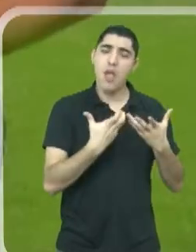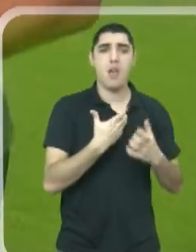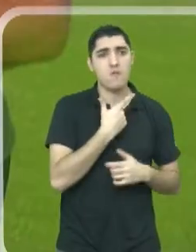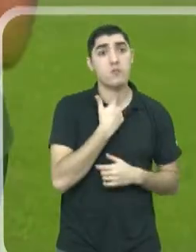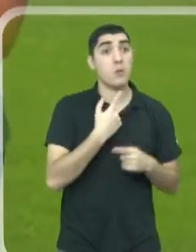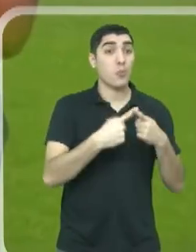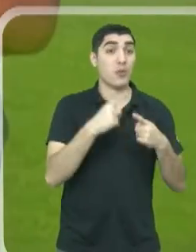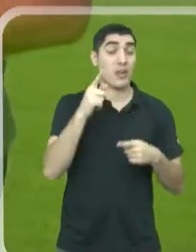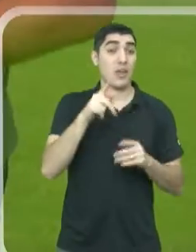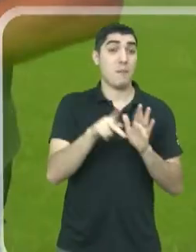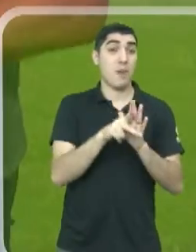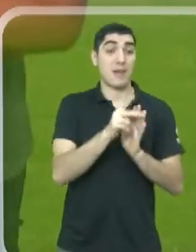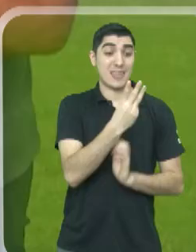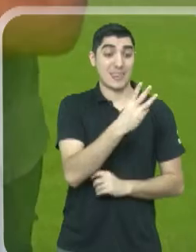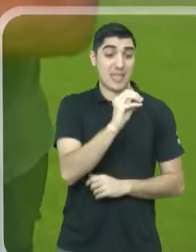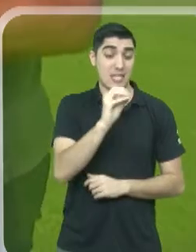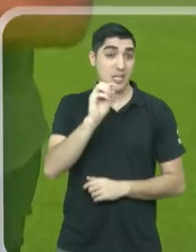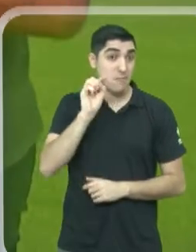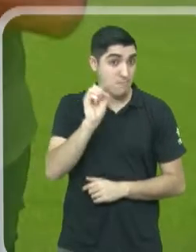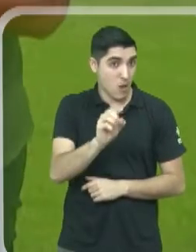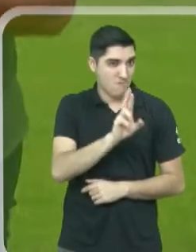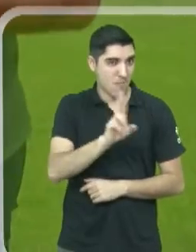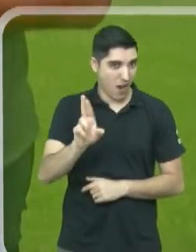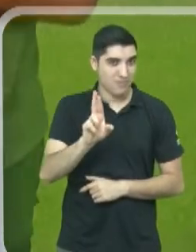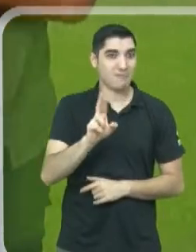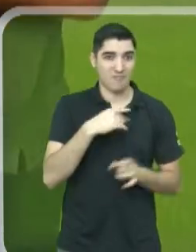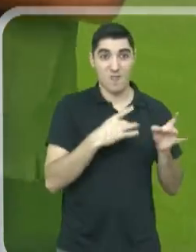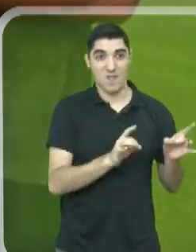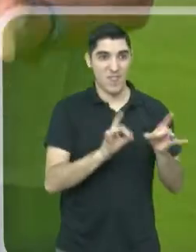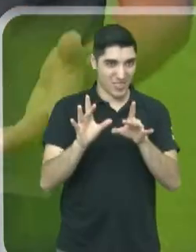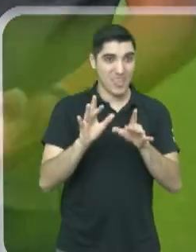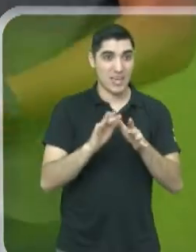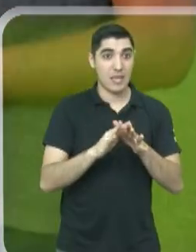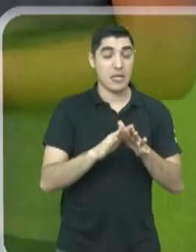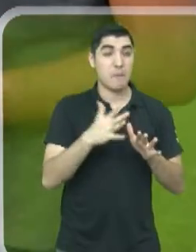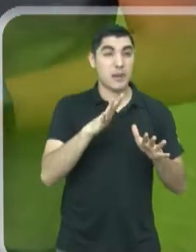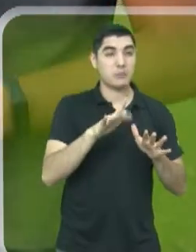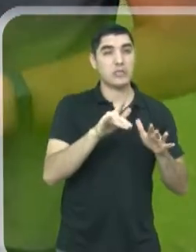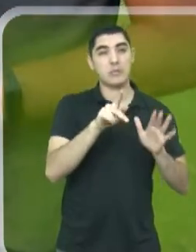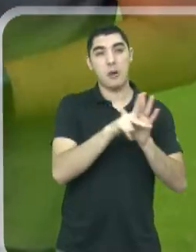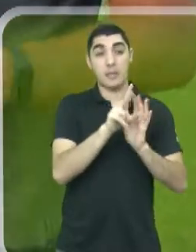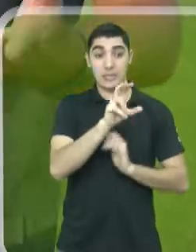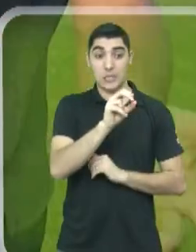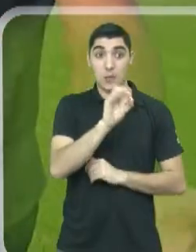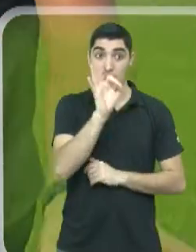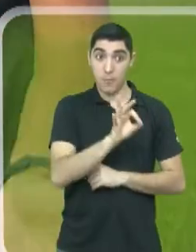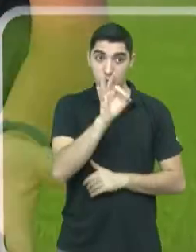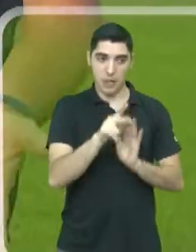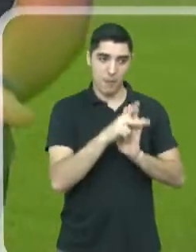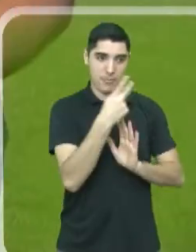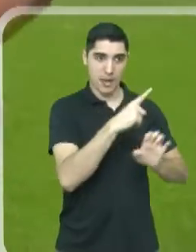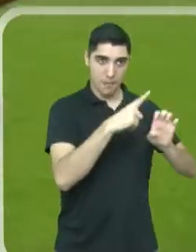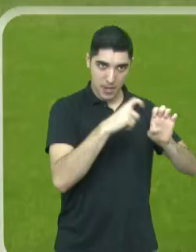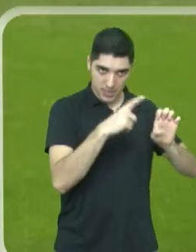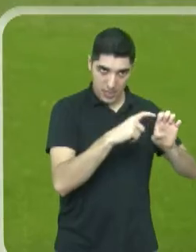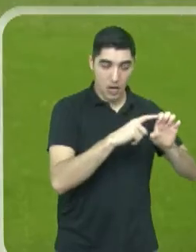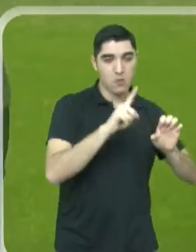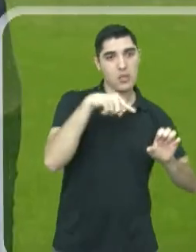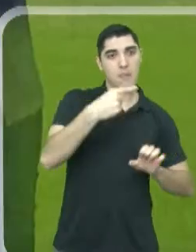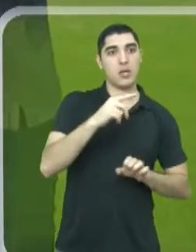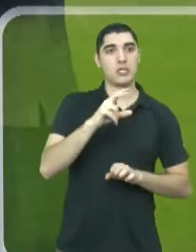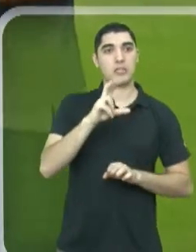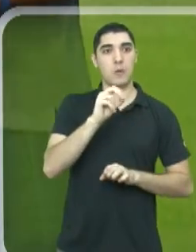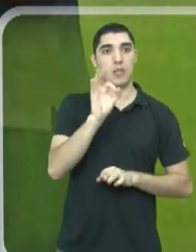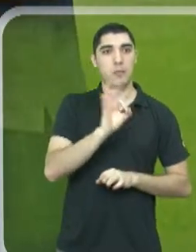300 mil à venda, né? E era dividido 50% para o empresário e 50% para mim,